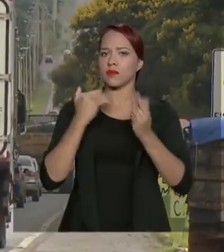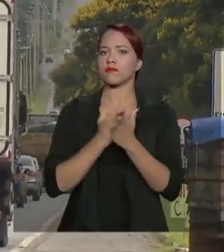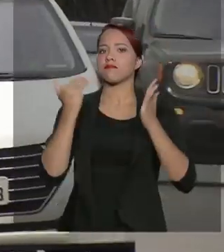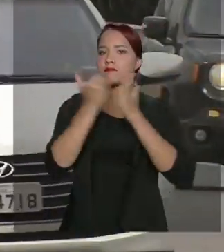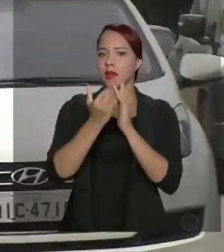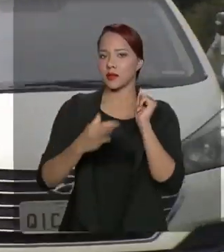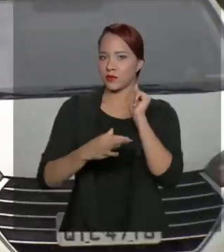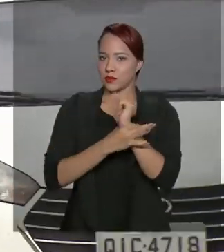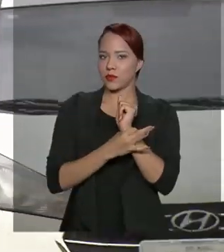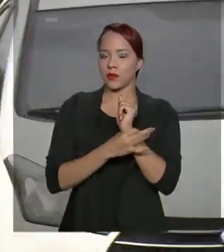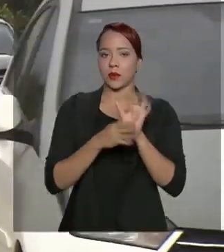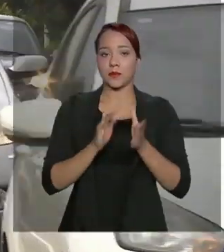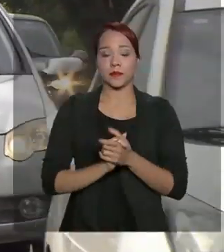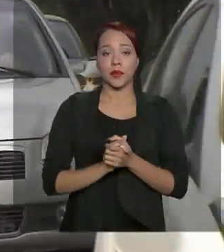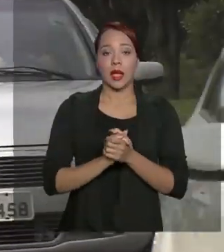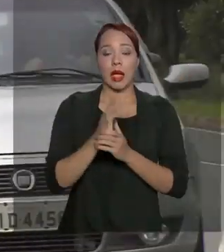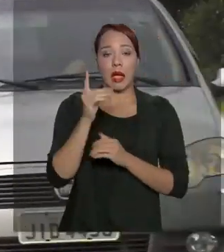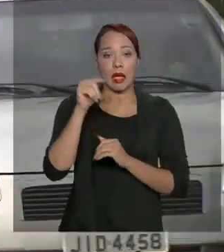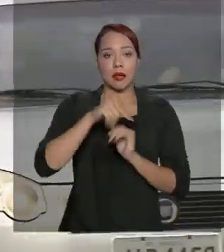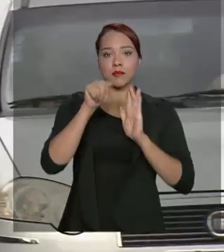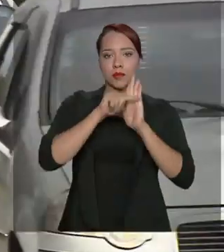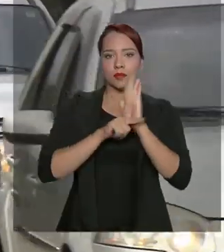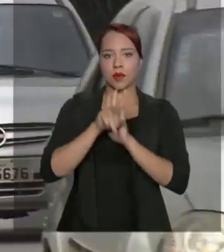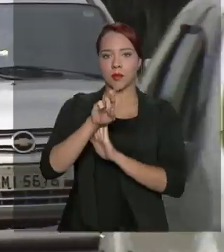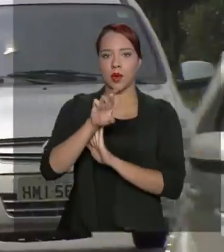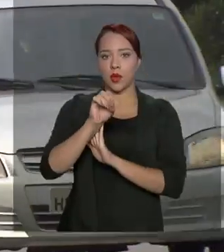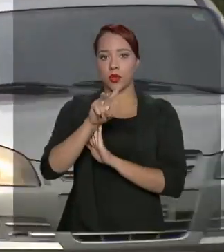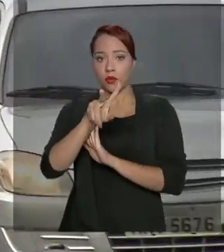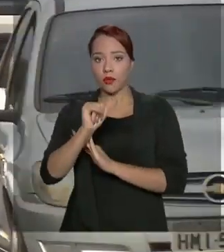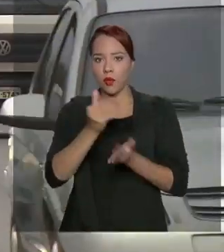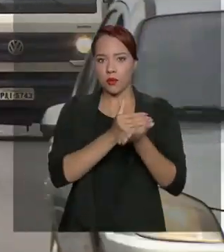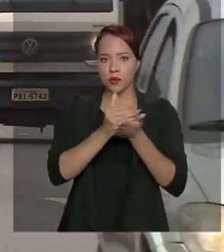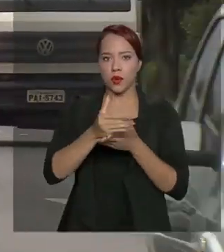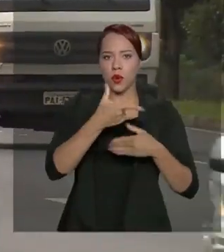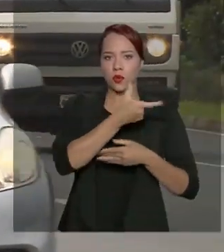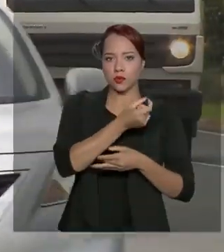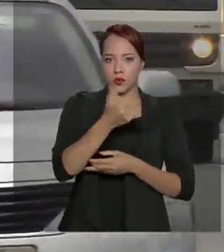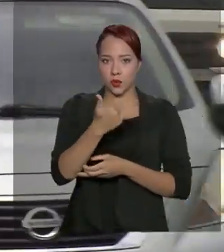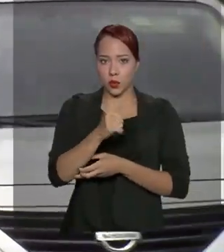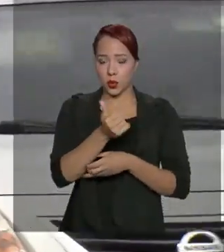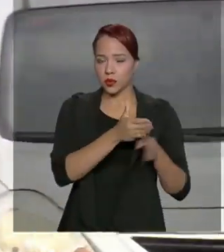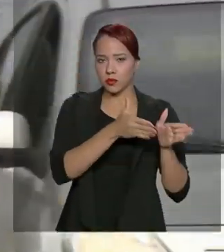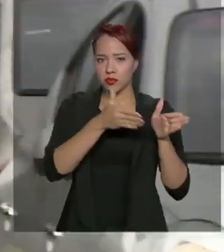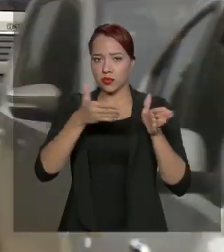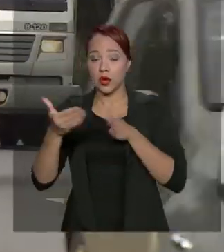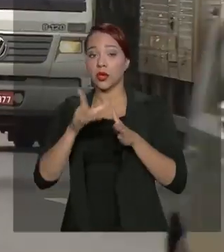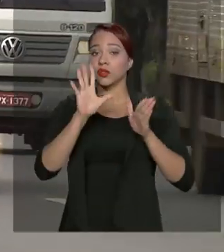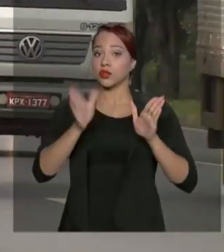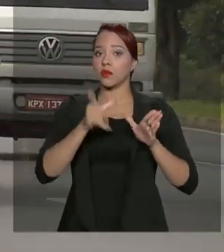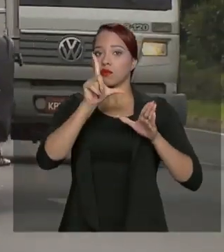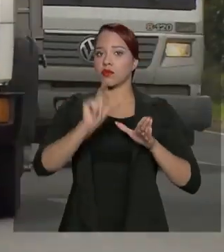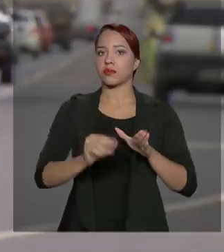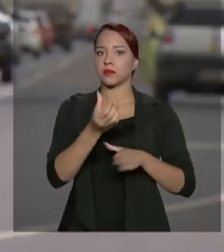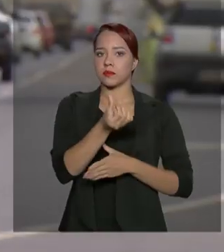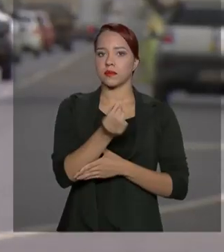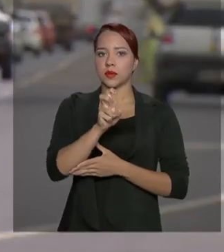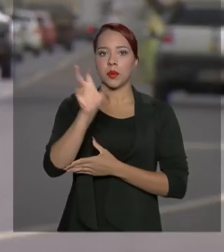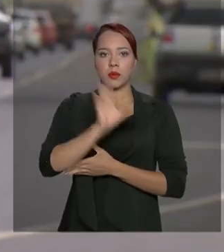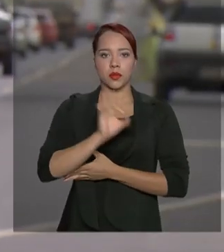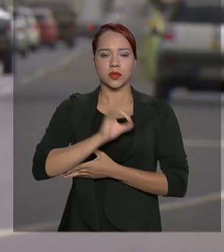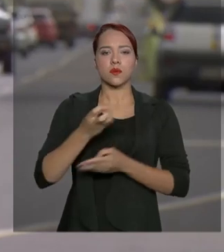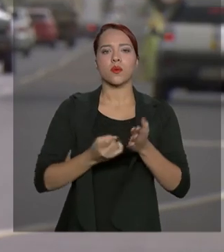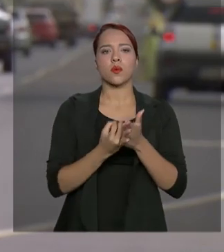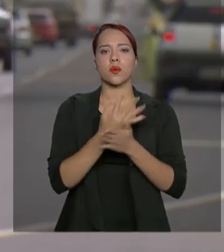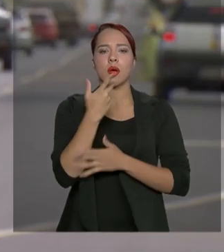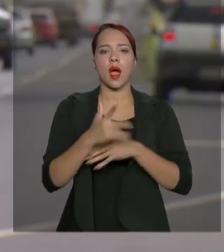seguro. O programa Rodovida foi lançado em 2011 e, de lá para cá, reduziu em 65% o número de